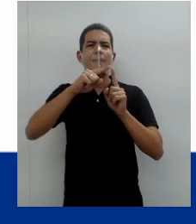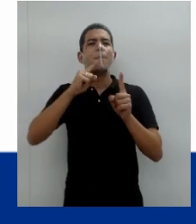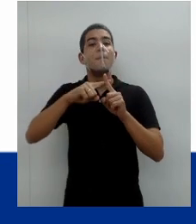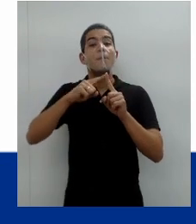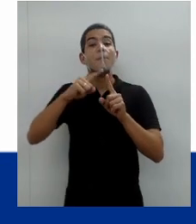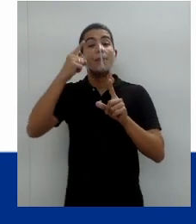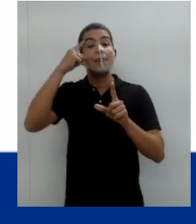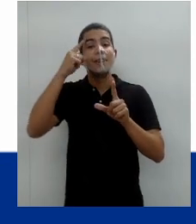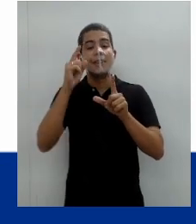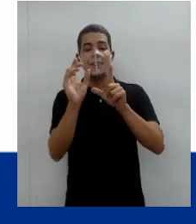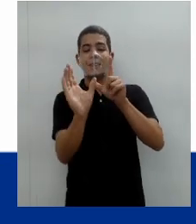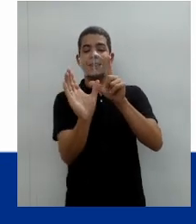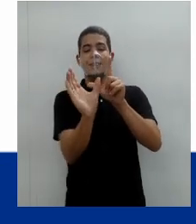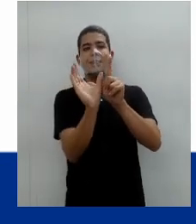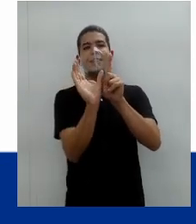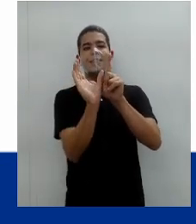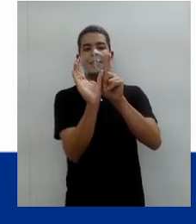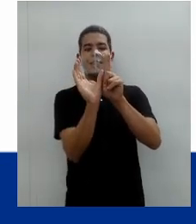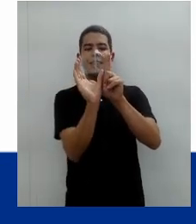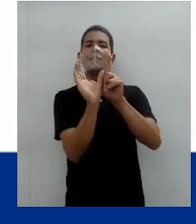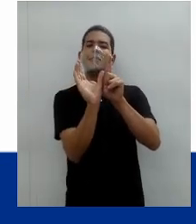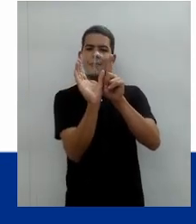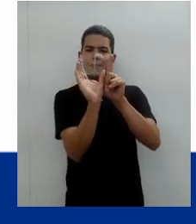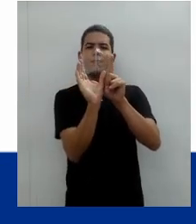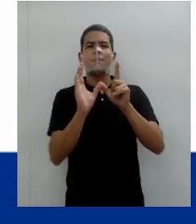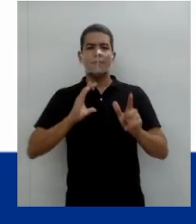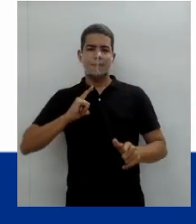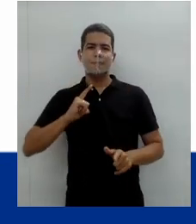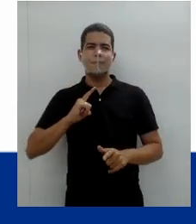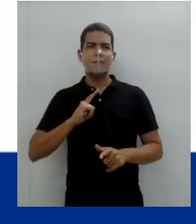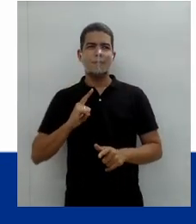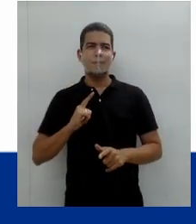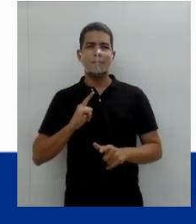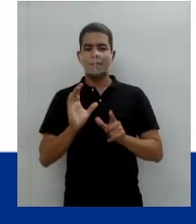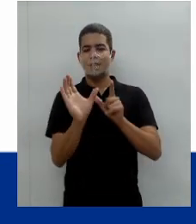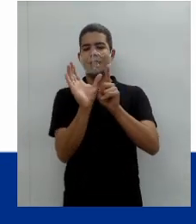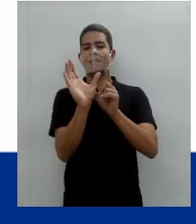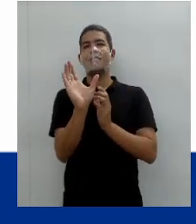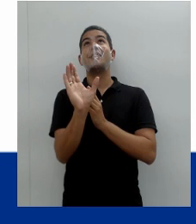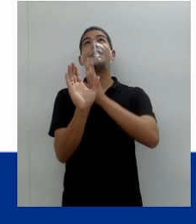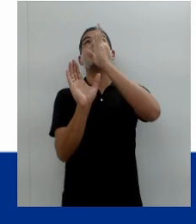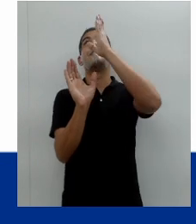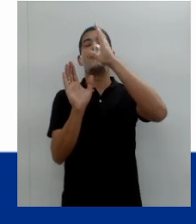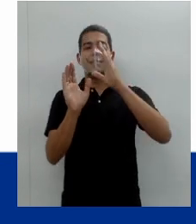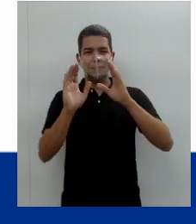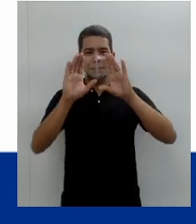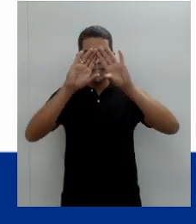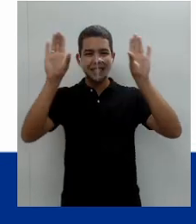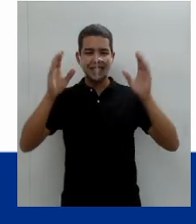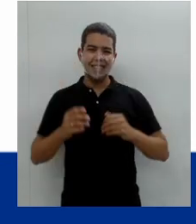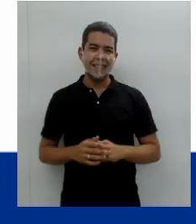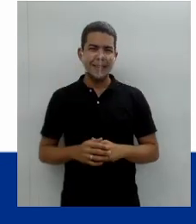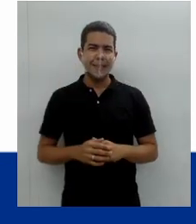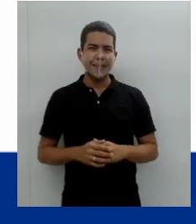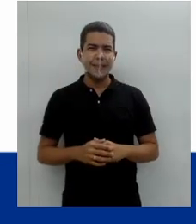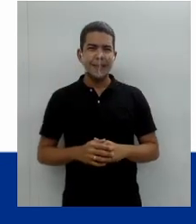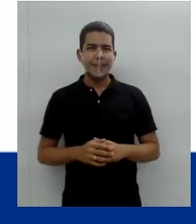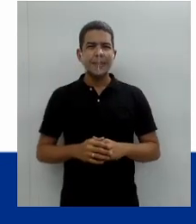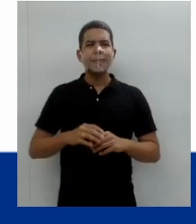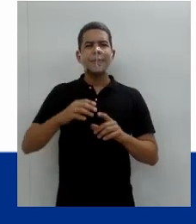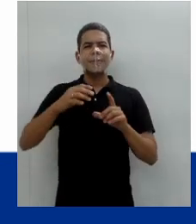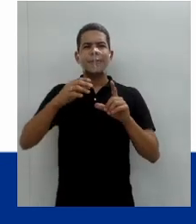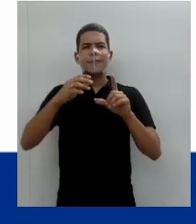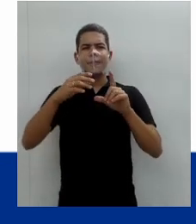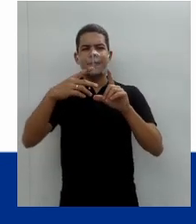está voltada a sua concavidade para cima, para o céu. E aí o que acontece? A parábola ela vem lá do infinito,